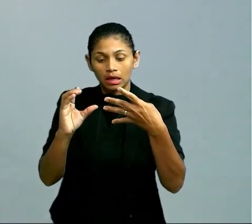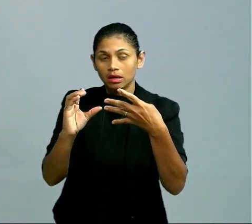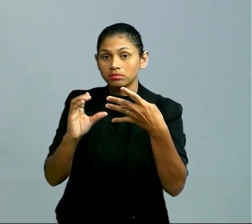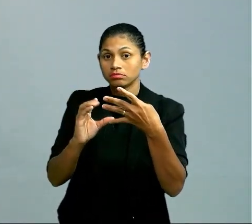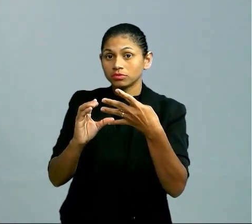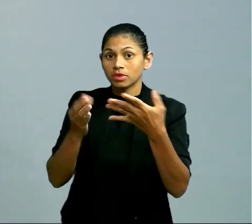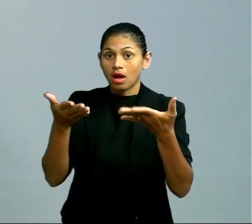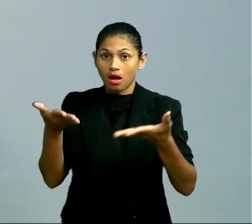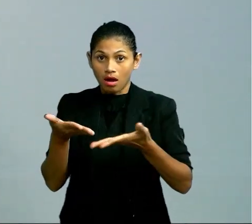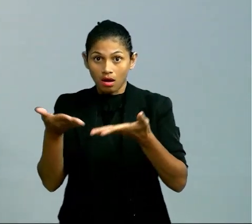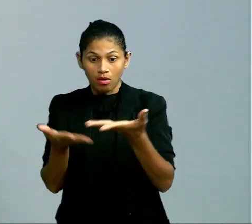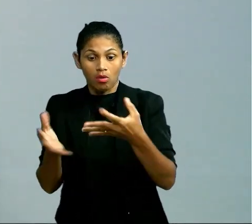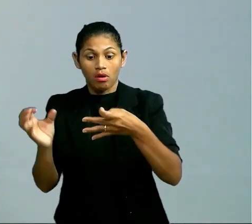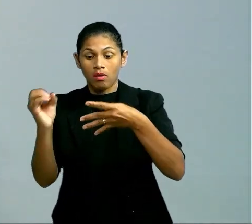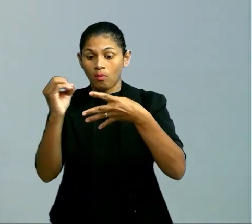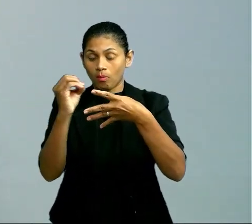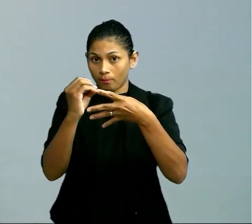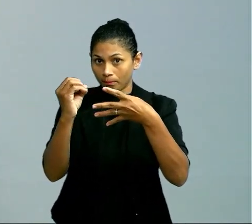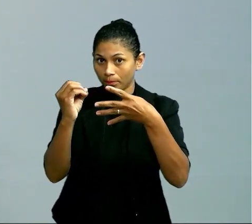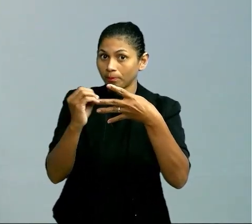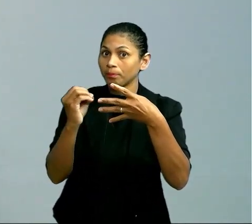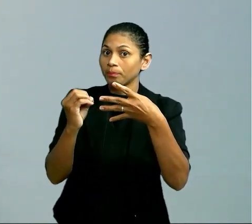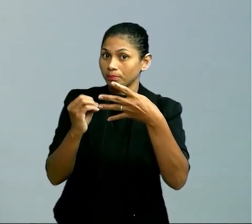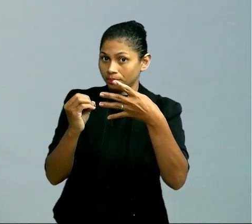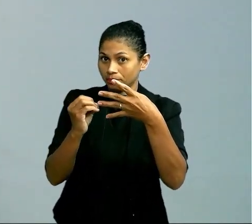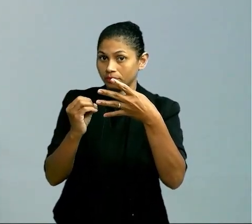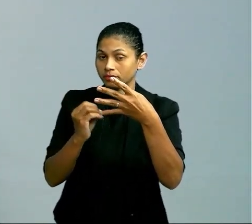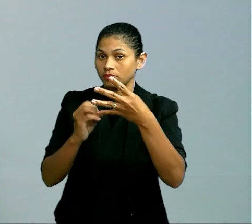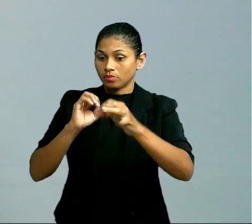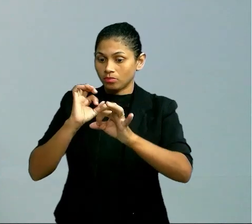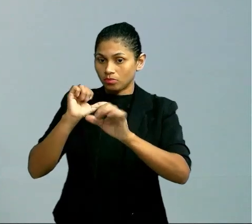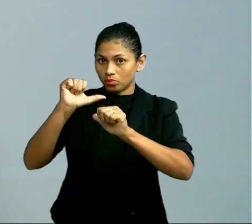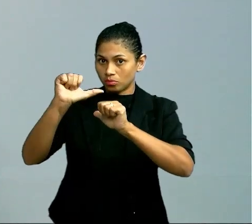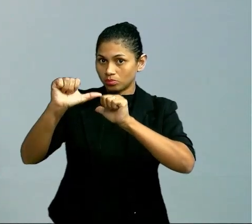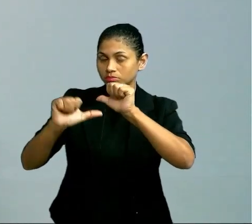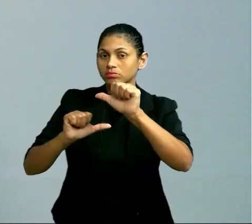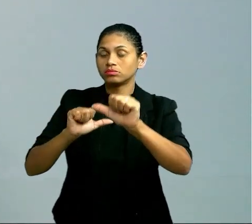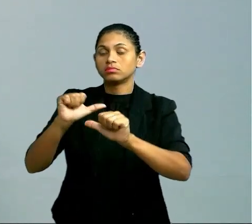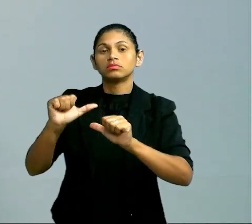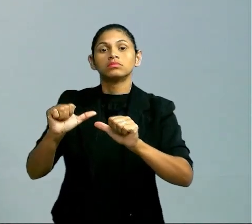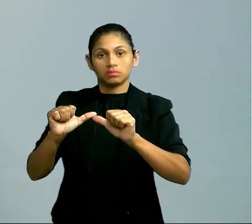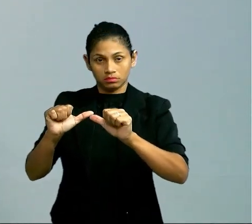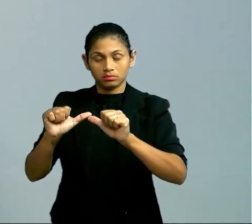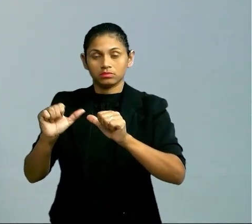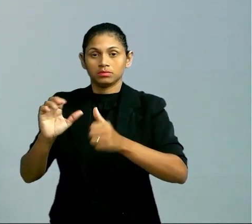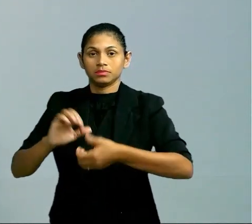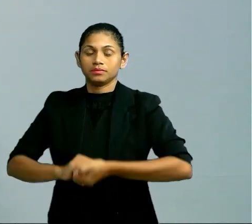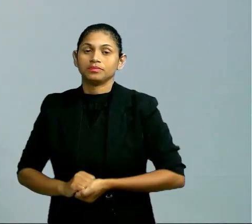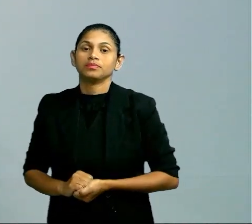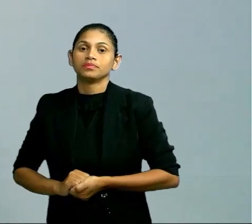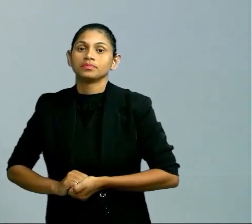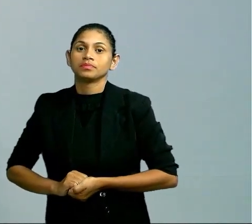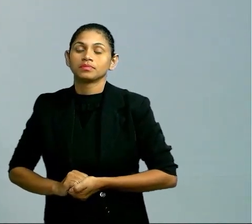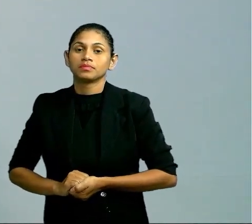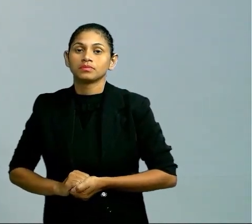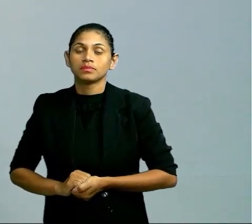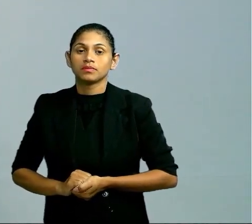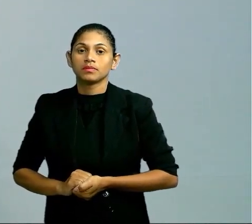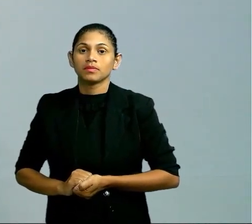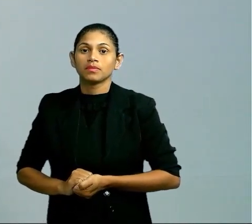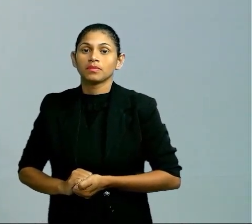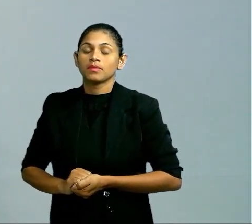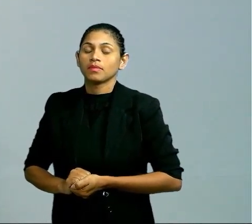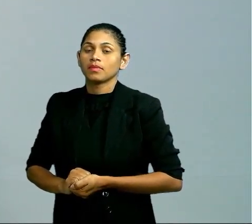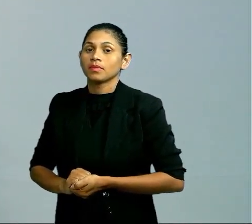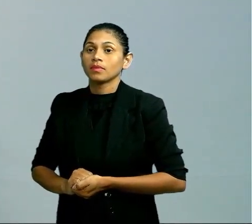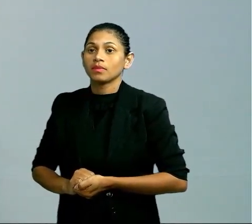nas funções oxigenadas, nós vamos ter a presença de um heteroátomo, que esse heteroátomo é o átomo de oxigênio. Daí,